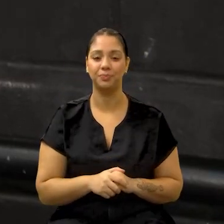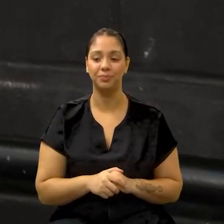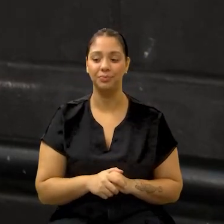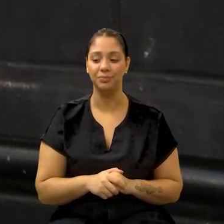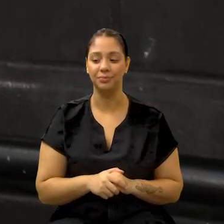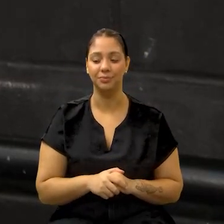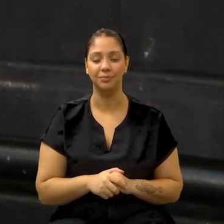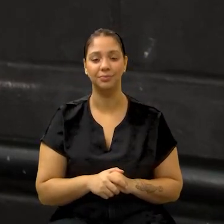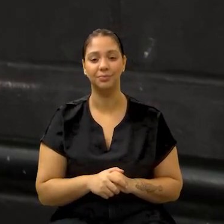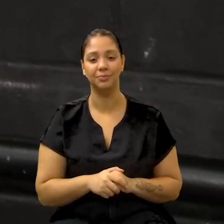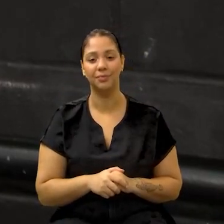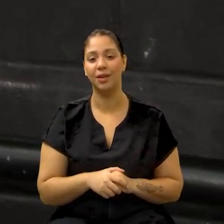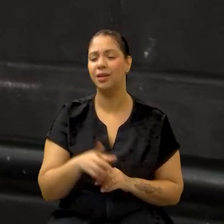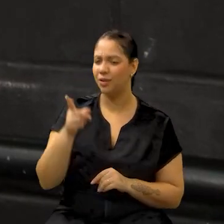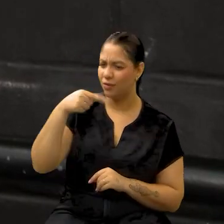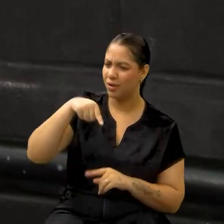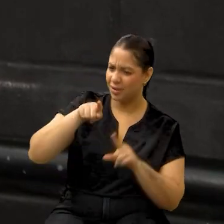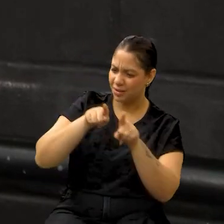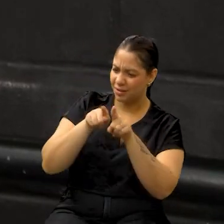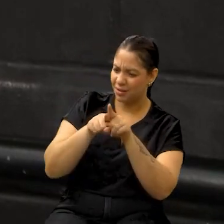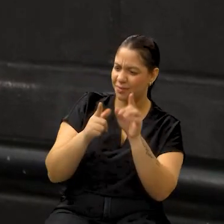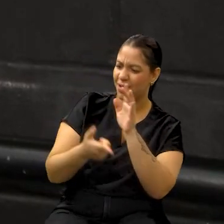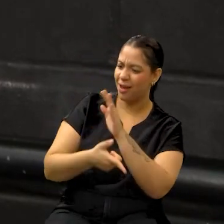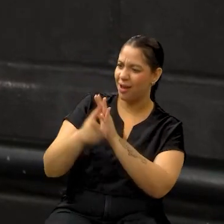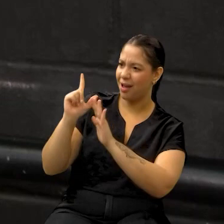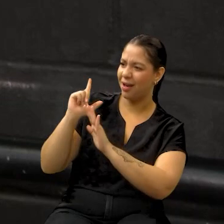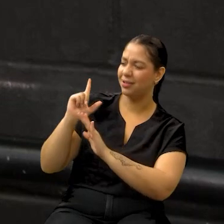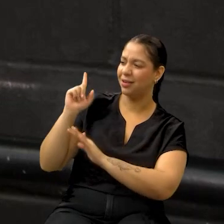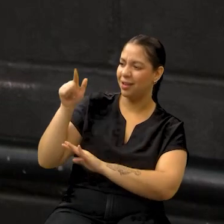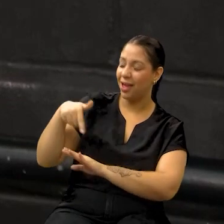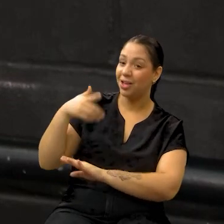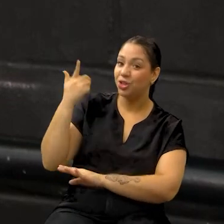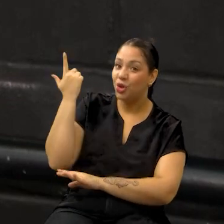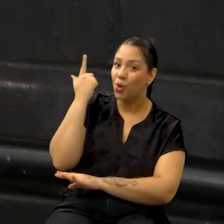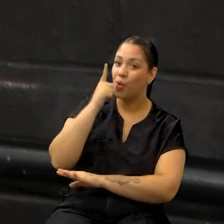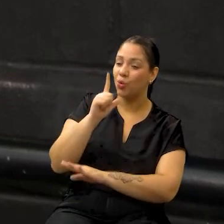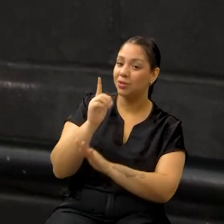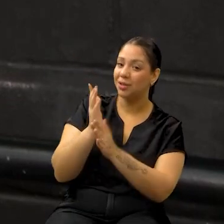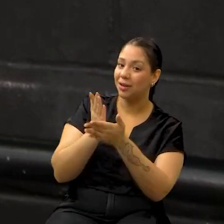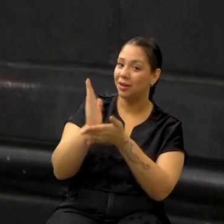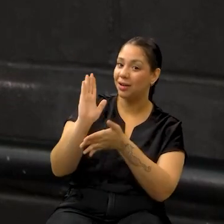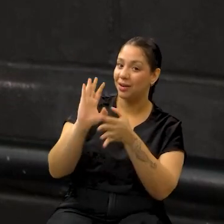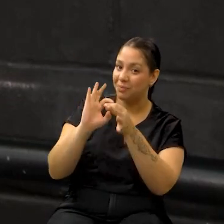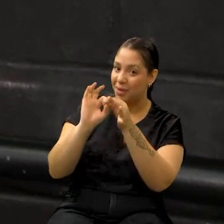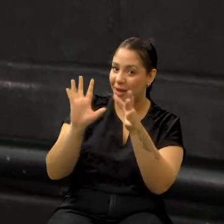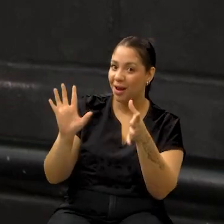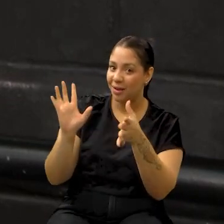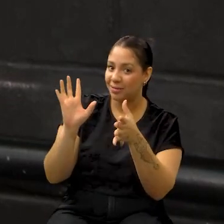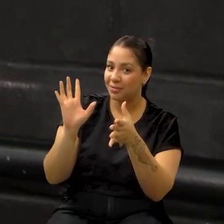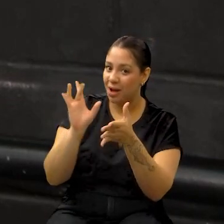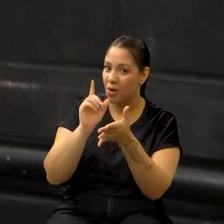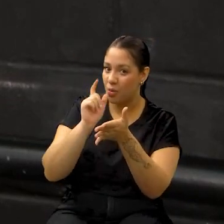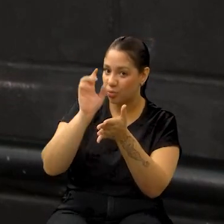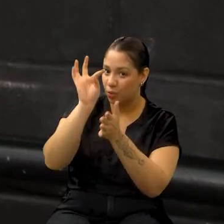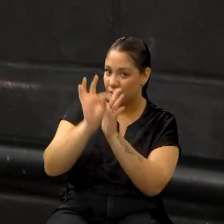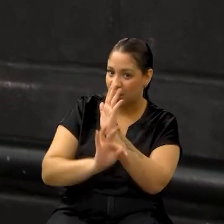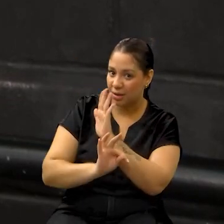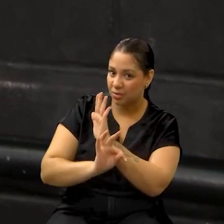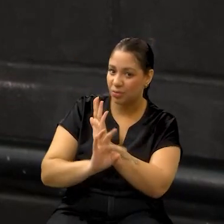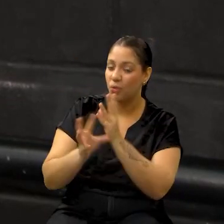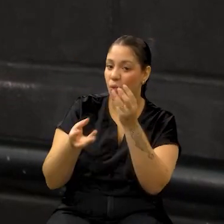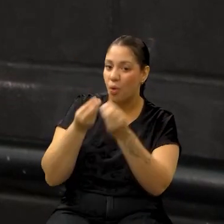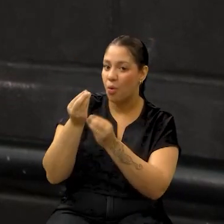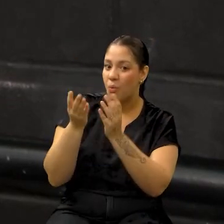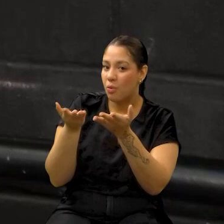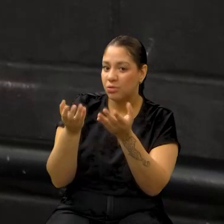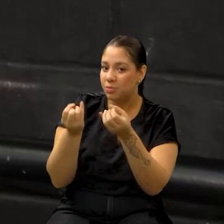difícil. E vocês também tiveram um processo anterior, que foi o de conseguir a liberação dessa obra, né? Sim.